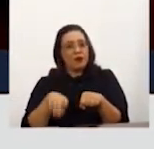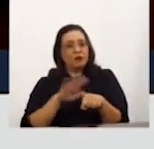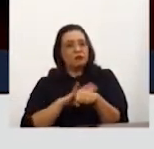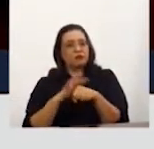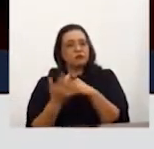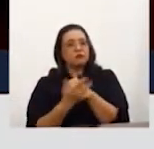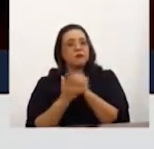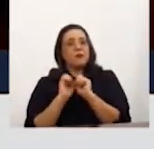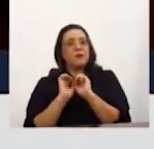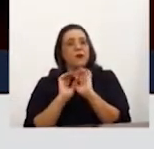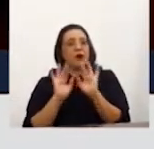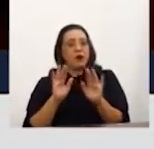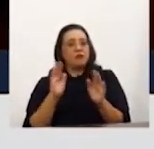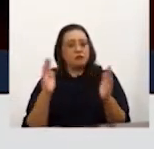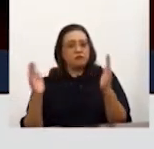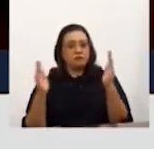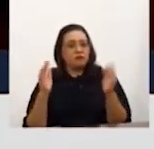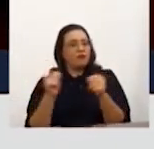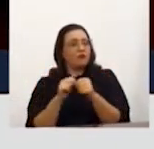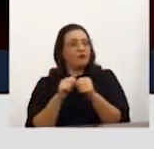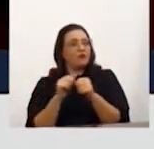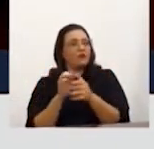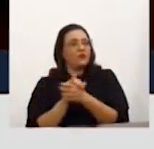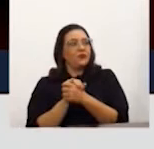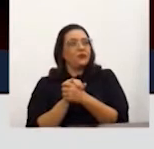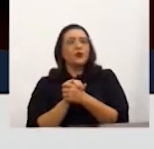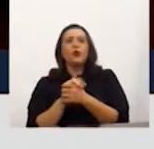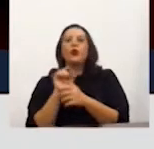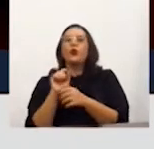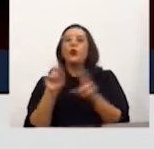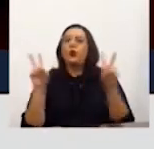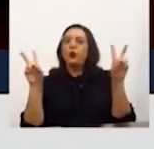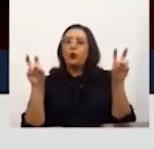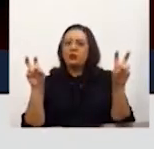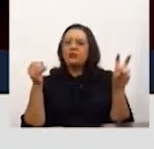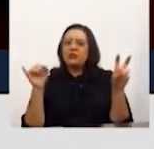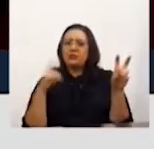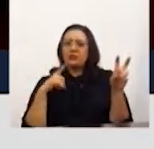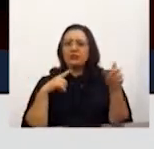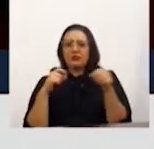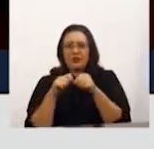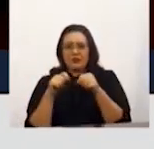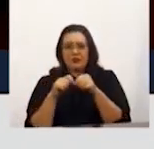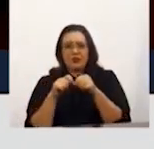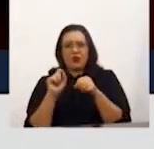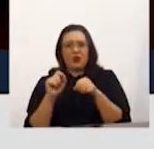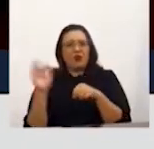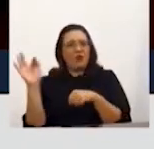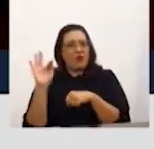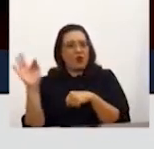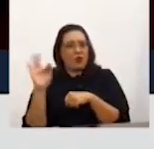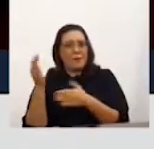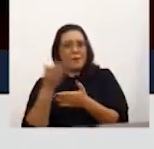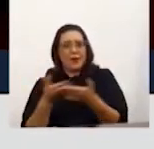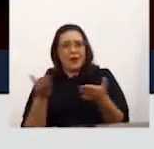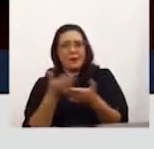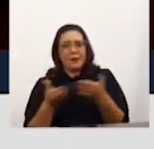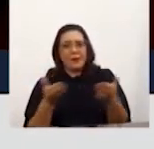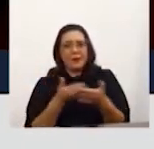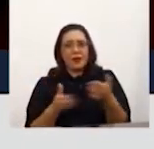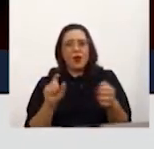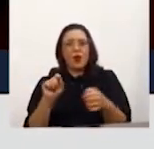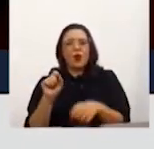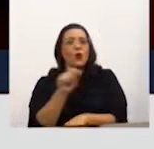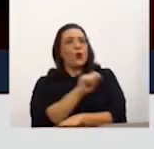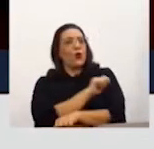Logo, ações deveriam ter sido feitas. E eu destaco que uma quantidade enorme de faculdades perderam alunos, fecharam as